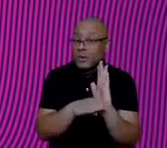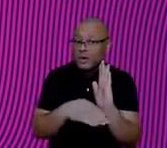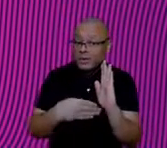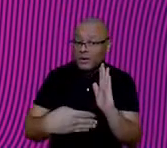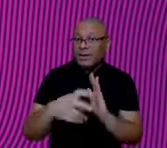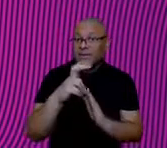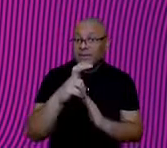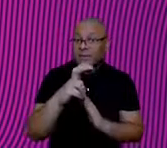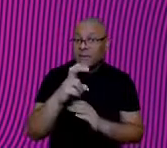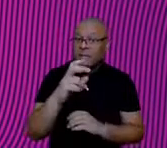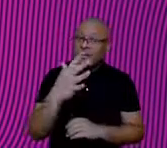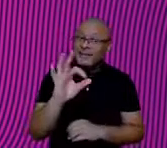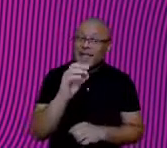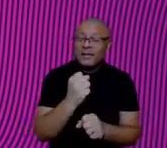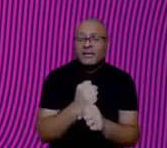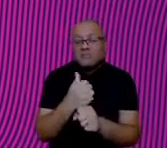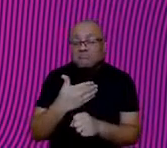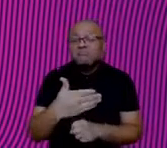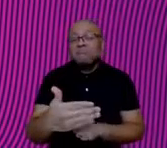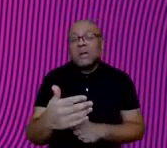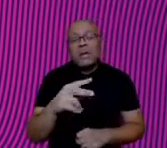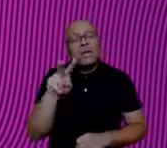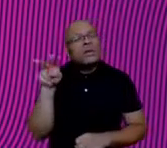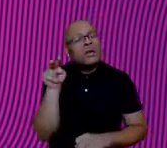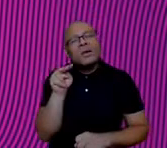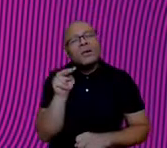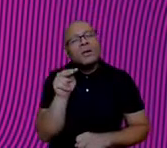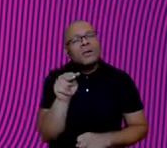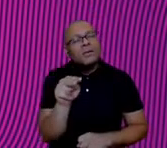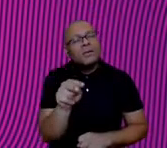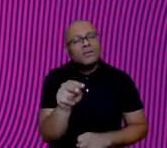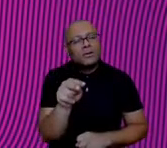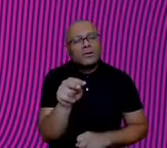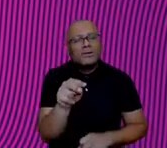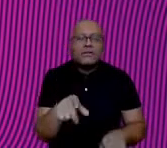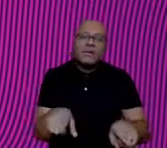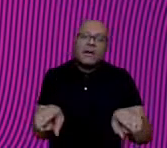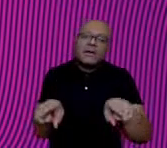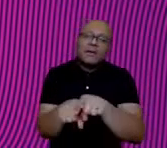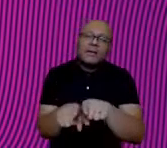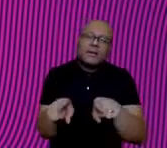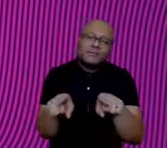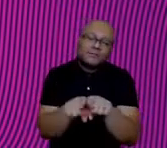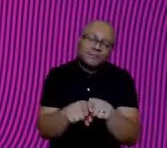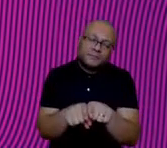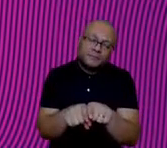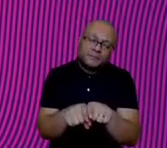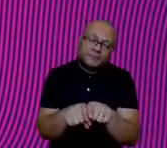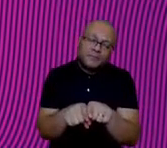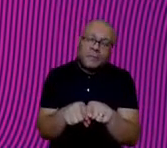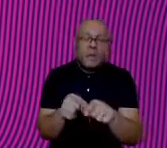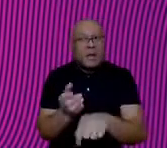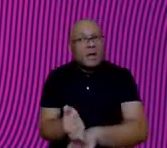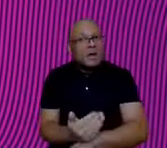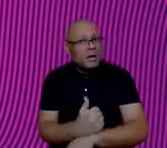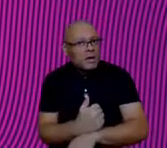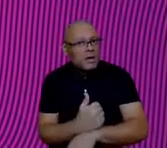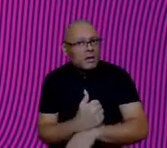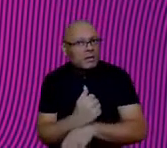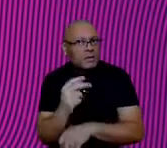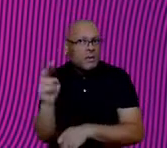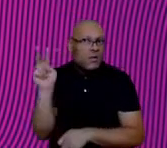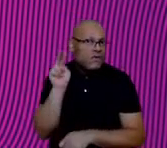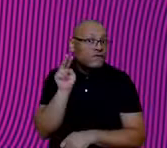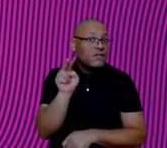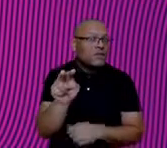Né? Essa visão, a gente pode chamar de antecipatória, visionária, mas